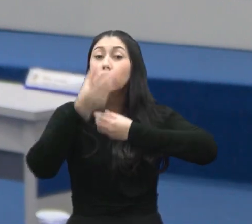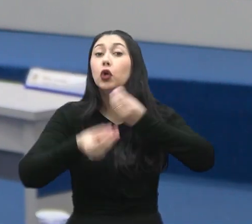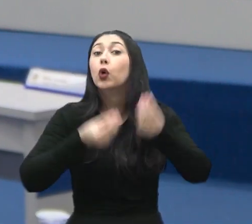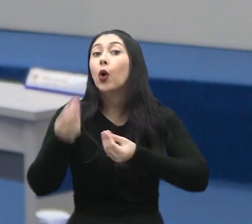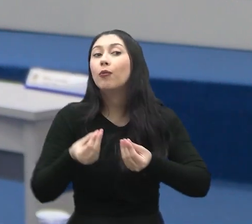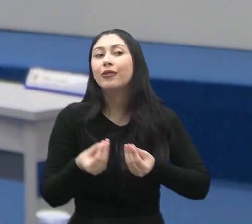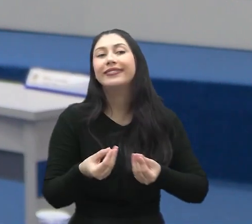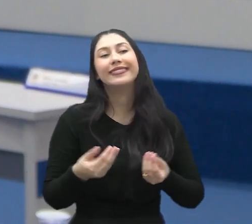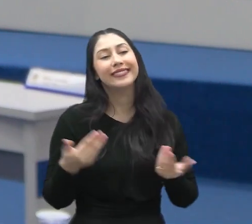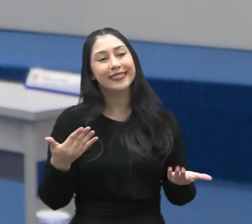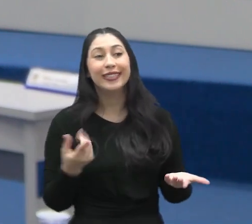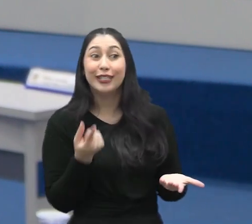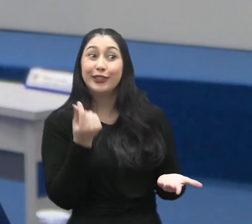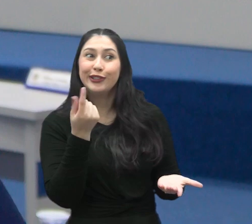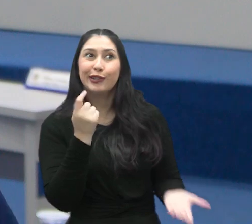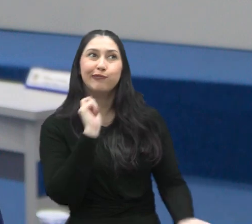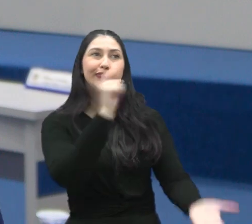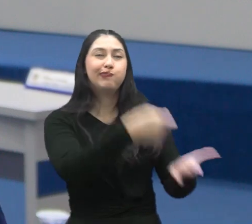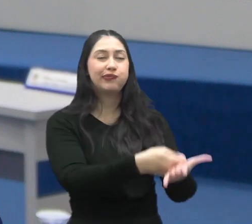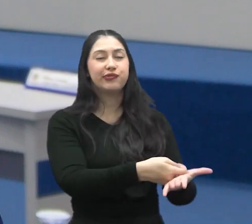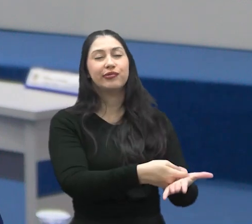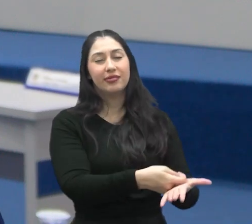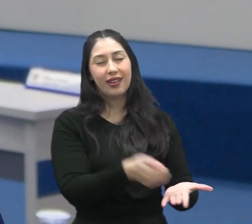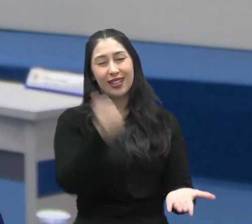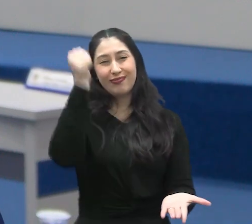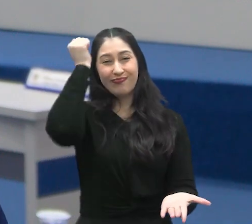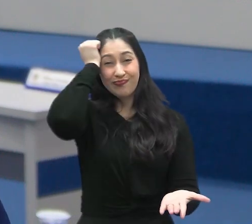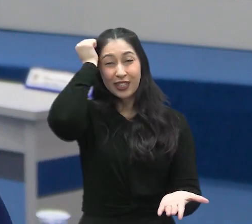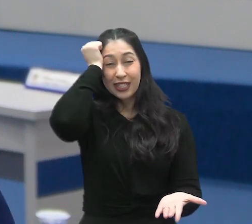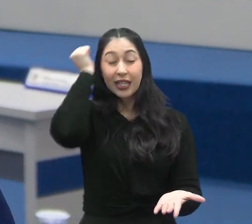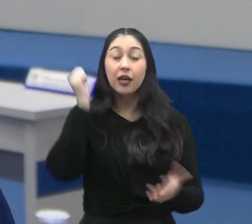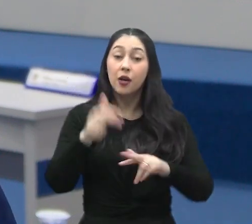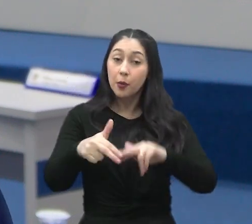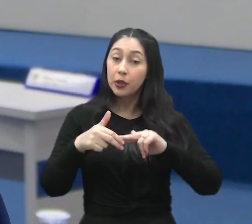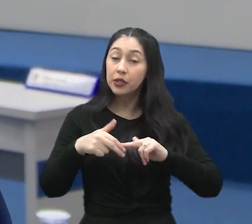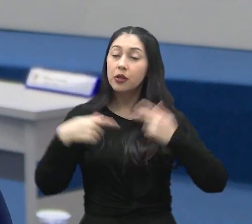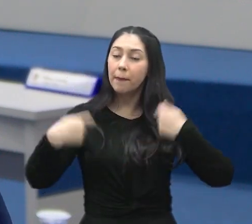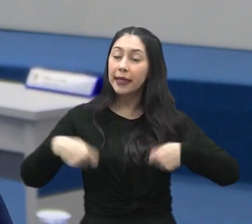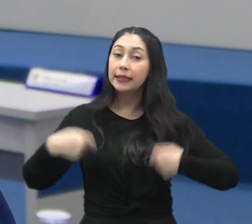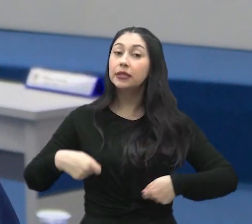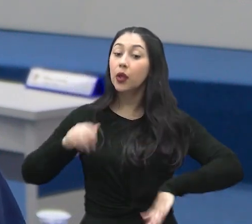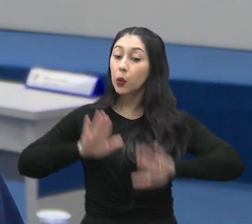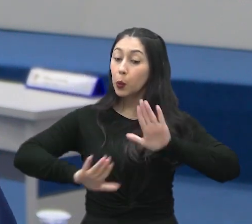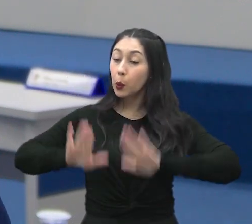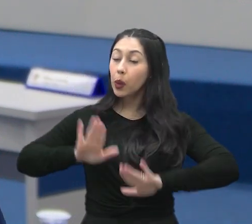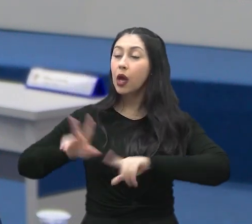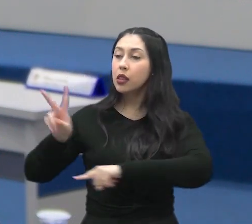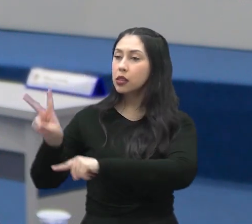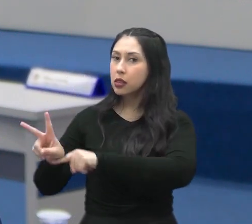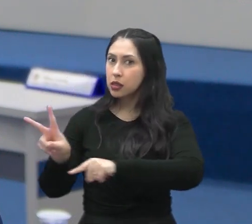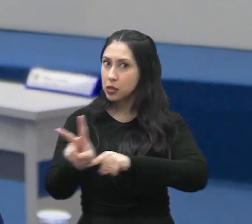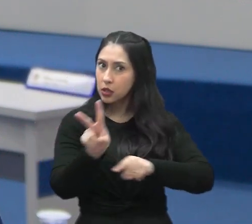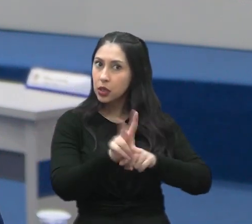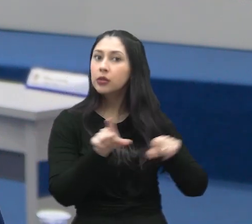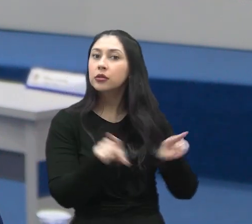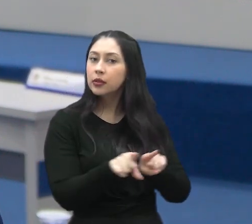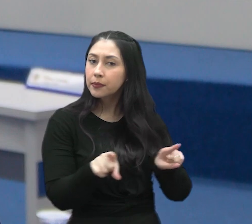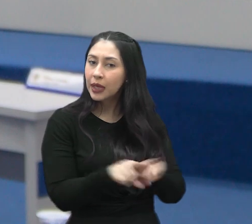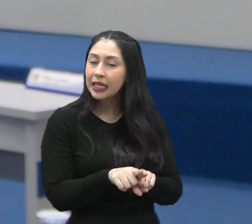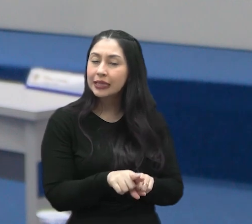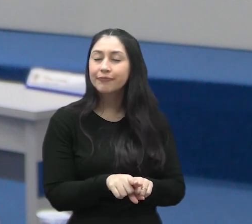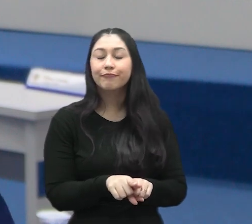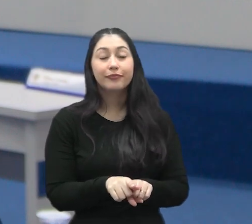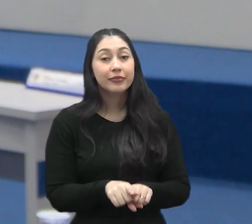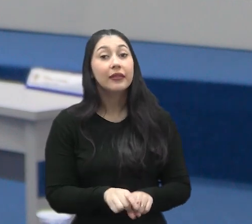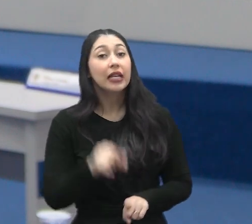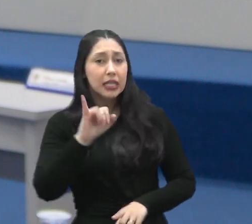só quando dói no bolso é que elas atendem. Então esse zelo, esse cuidado, todos nós precisamos ter. E nós estamos atentos